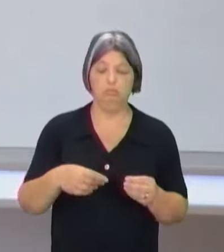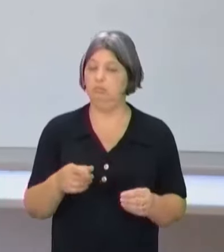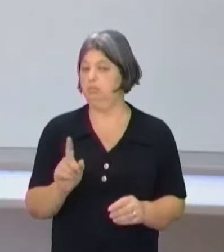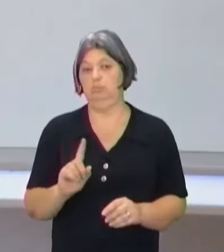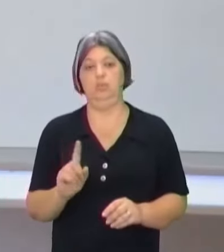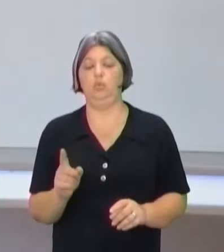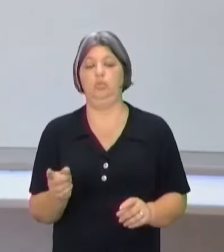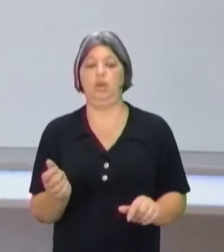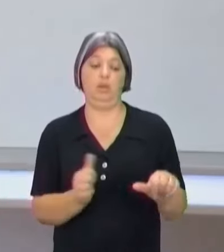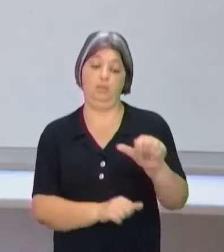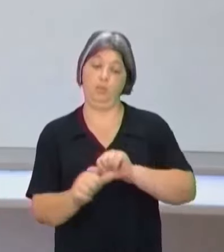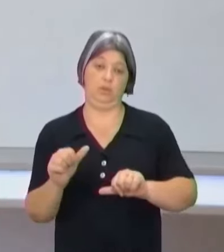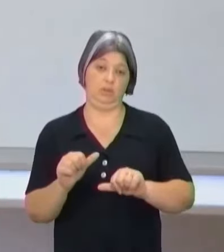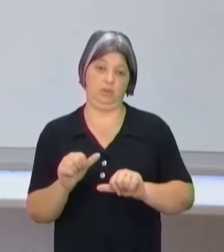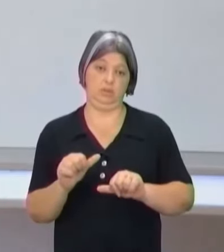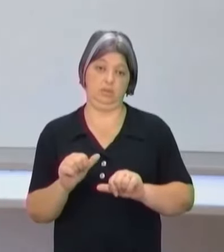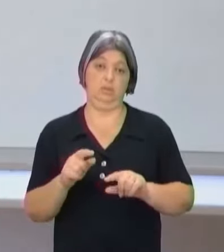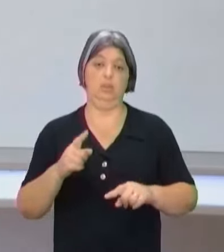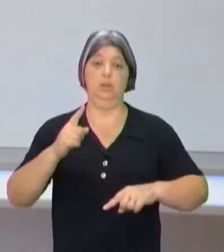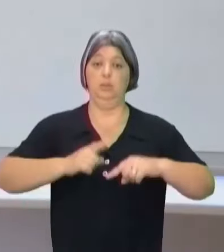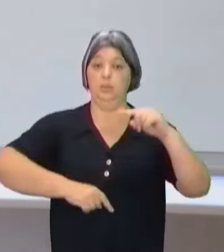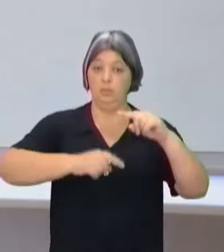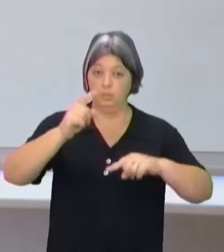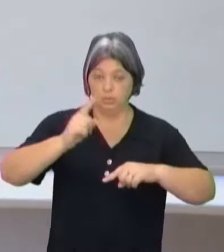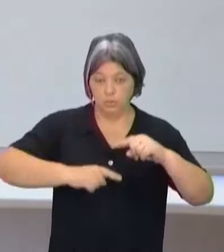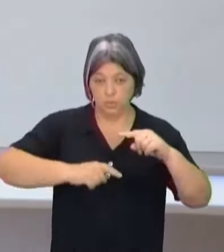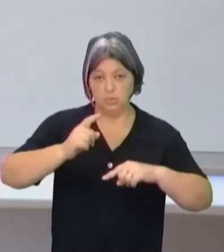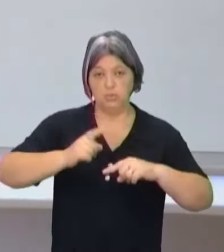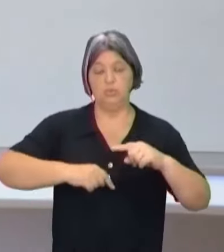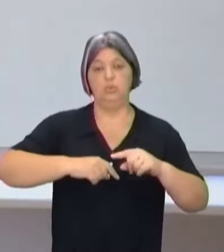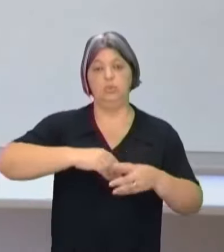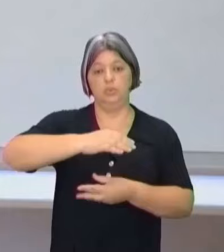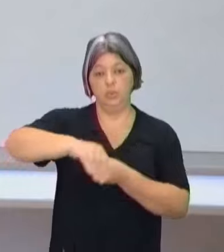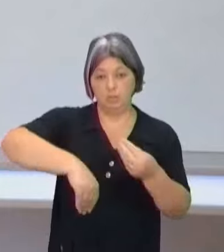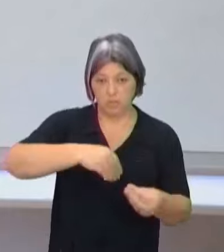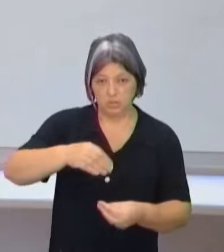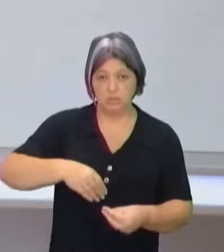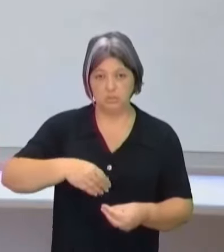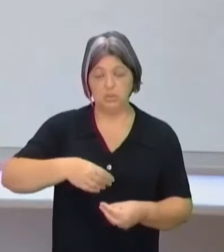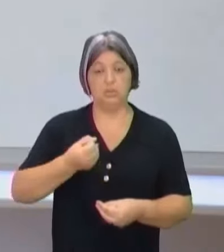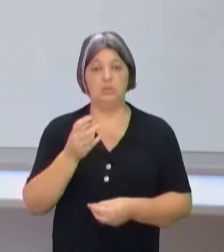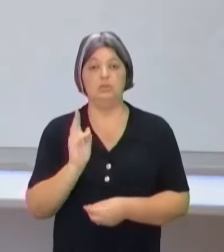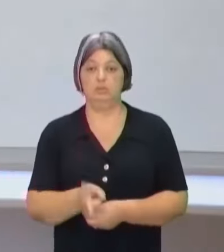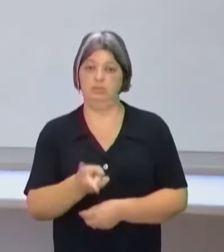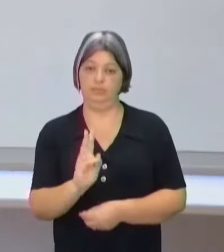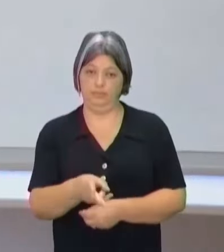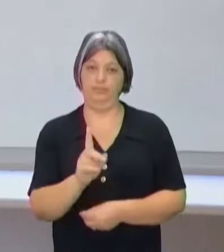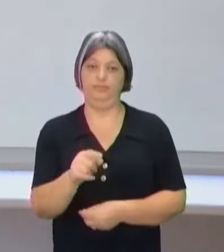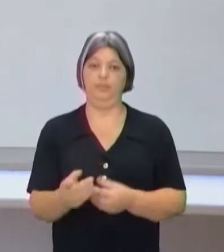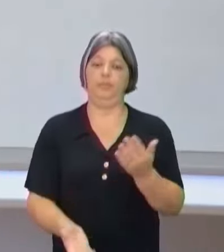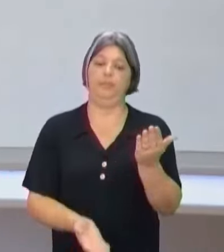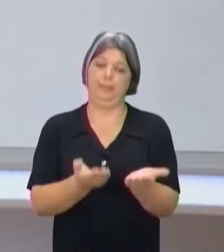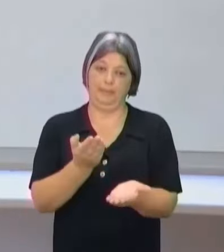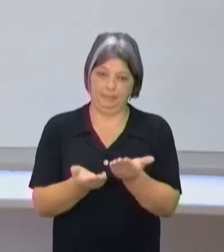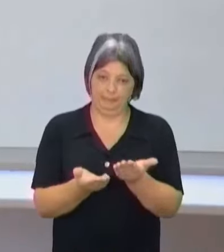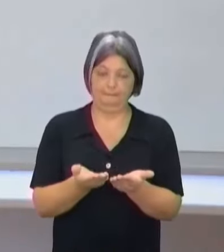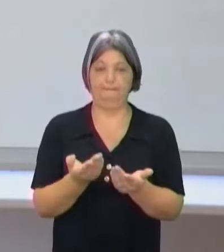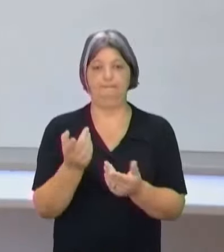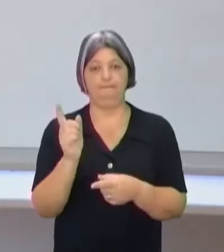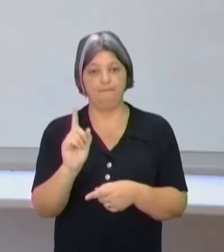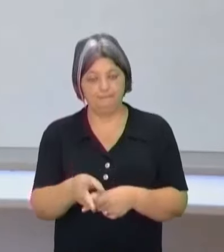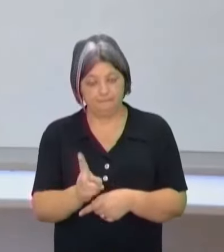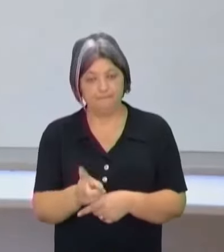a quantidade de produto e reagente passou a ser constante, eu sei que a minha velocidade está igual, então minha